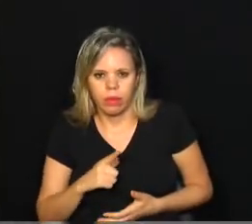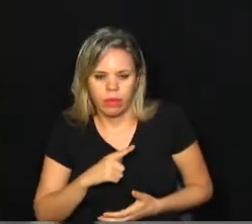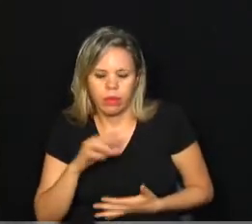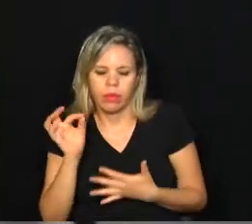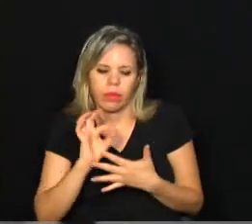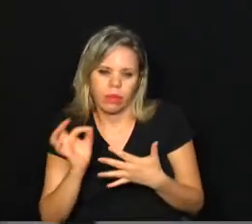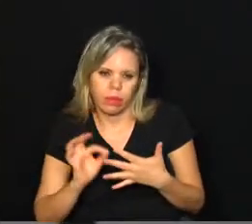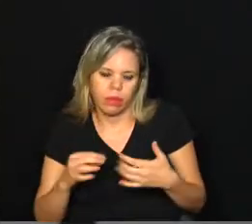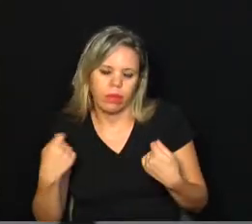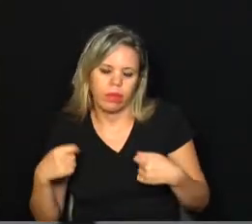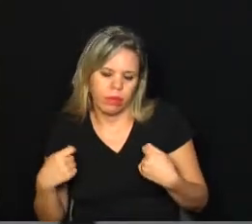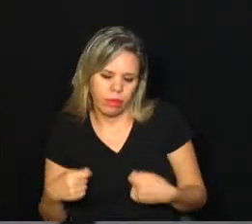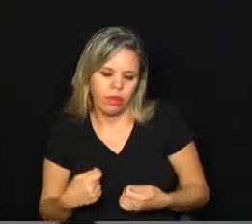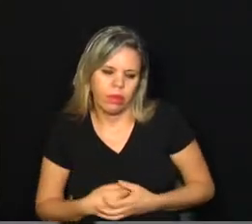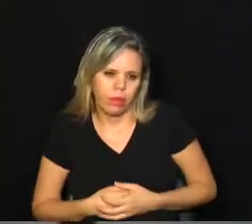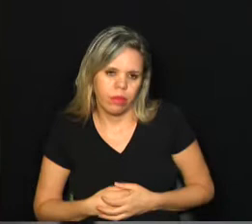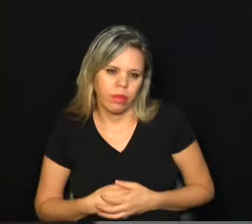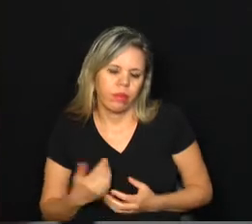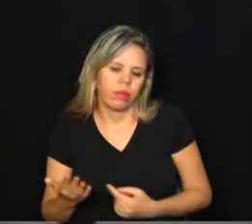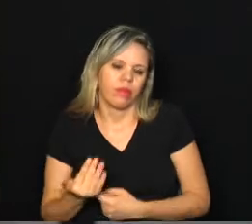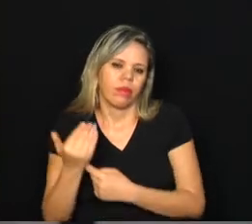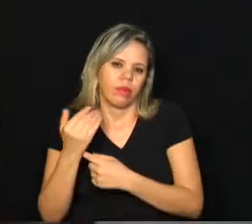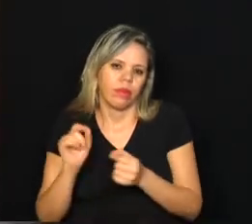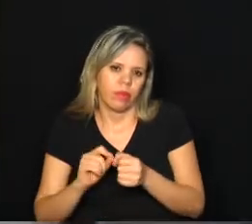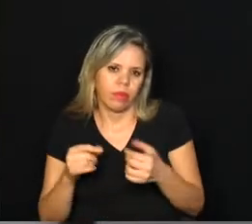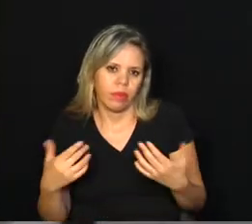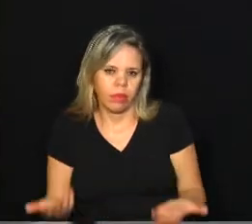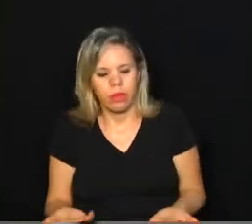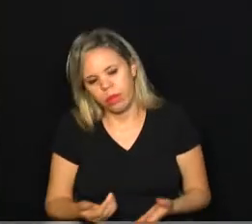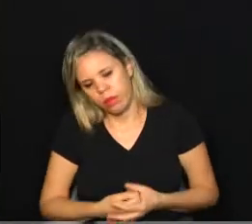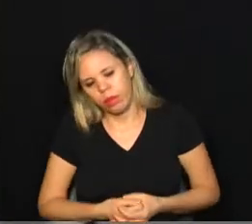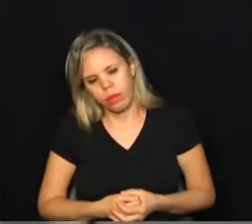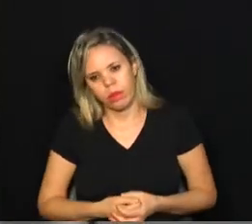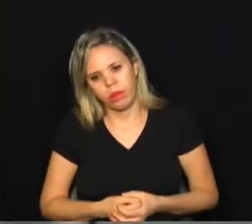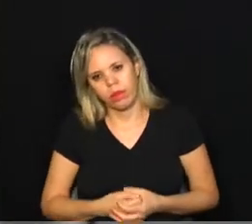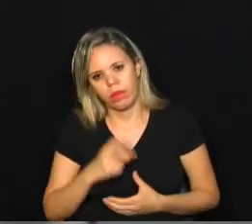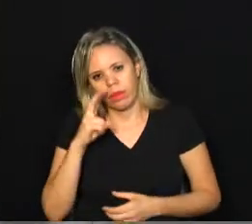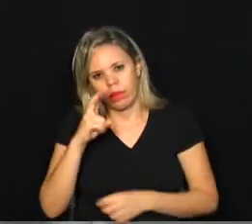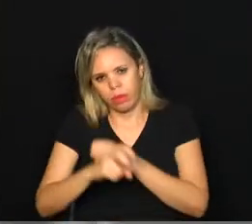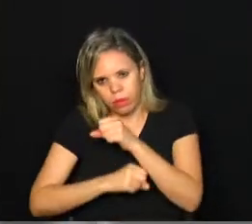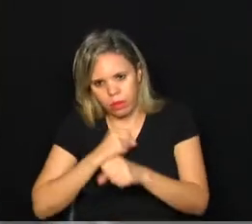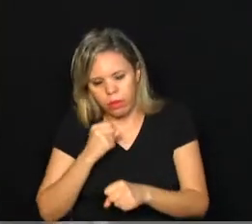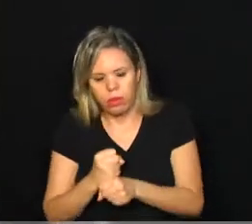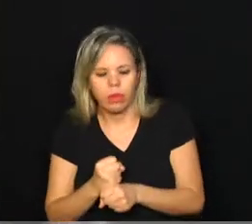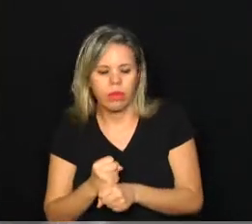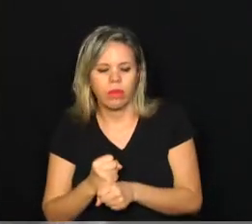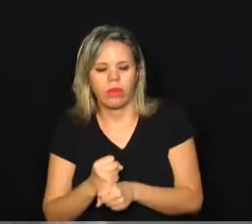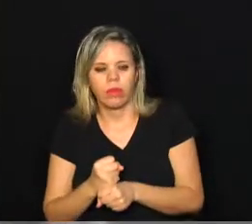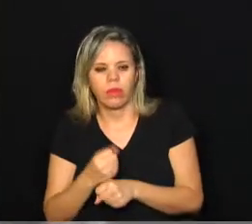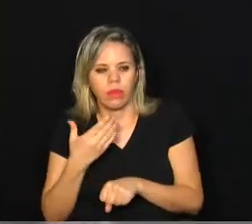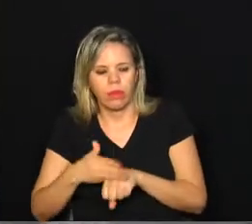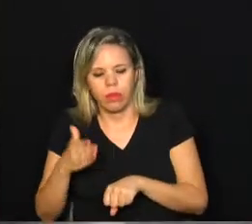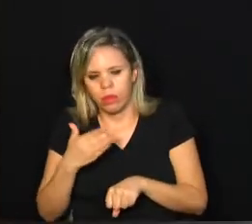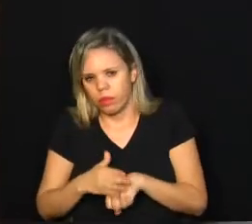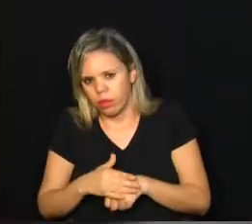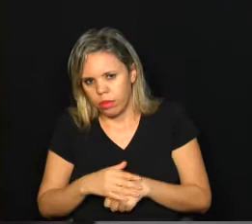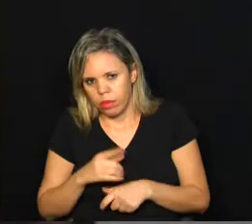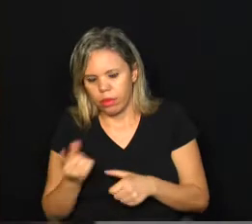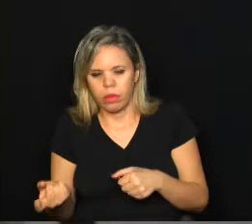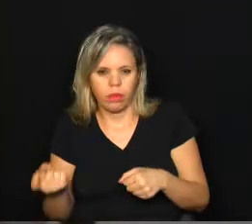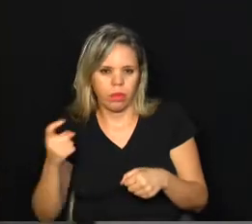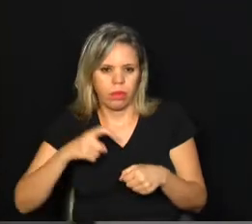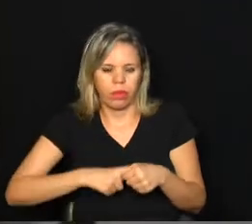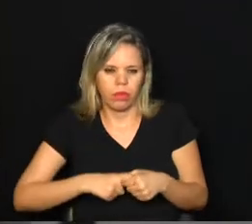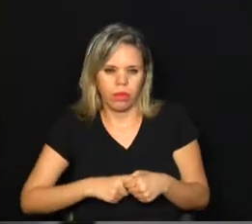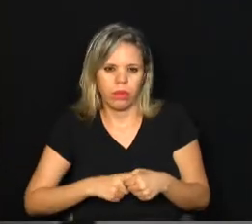componentes necessários nessas tecnologias para fazer isso. Então, fiquei lá por 5 anos. De lá, eu retornei para o Instituto